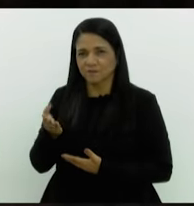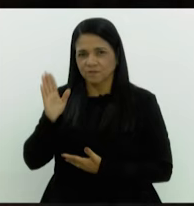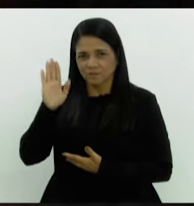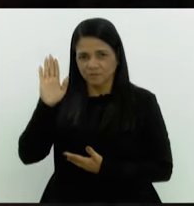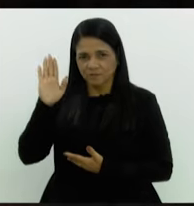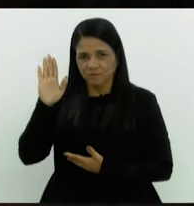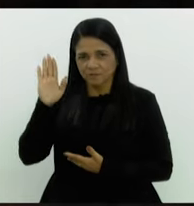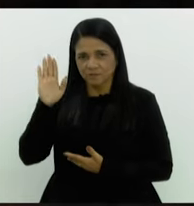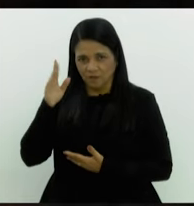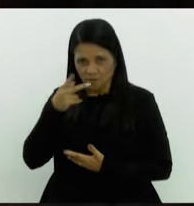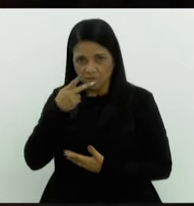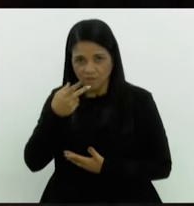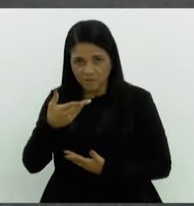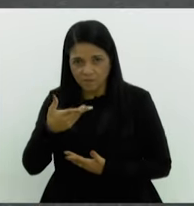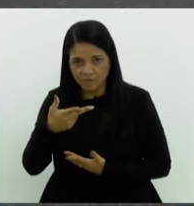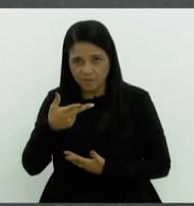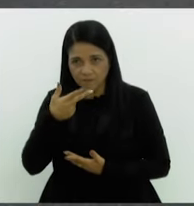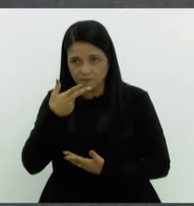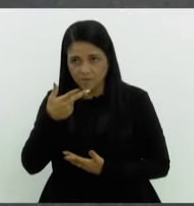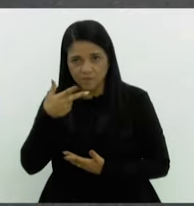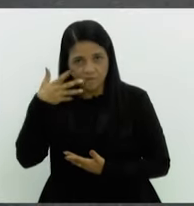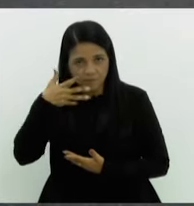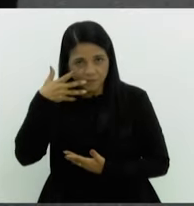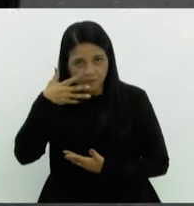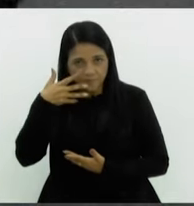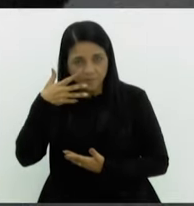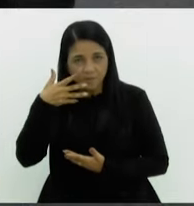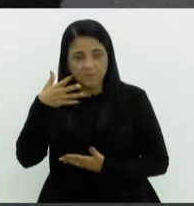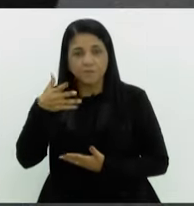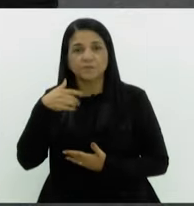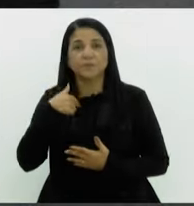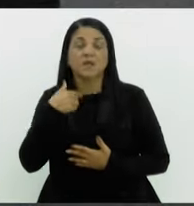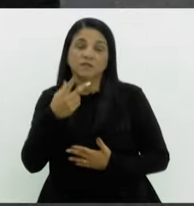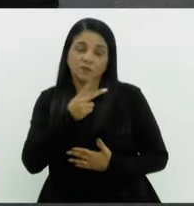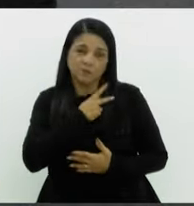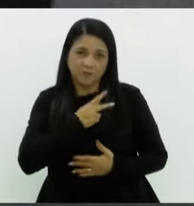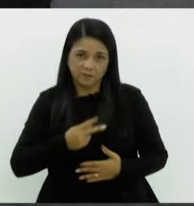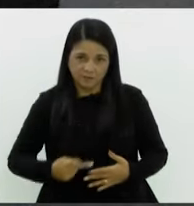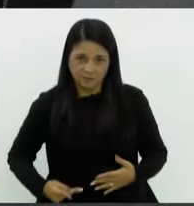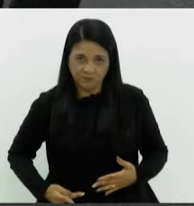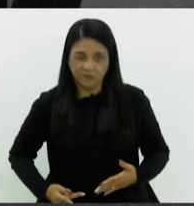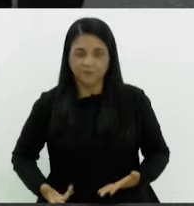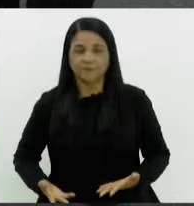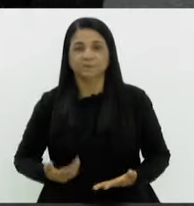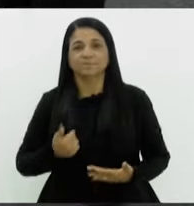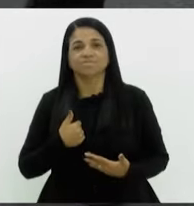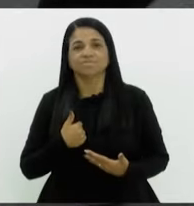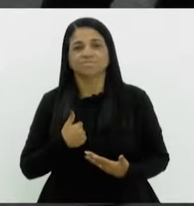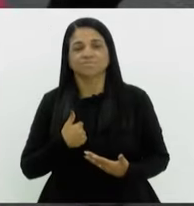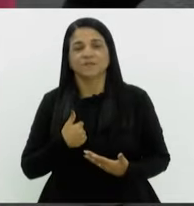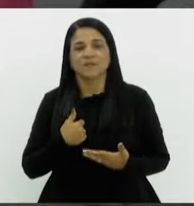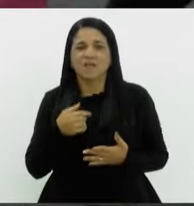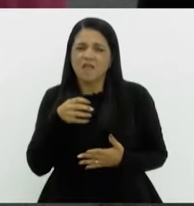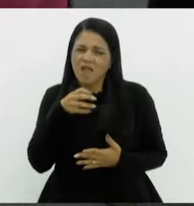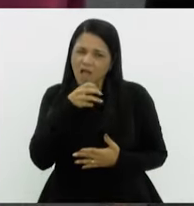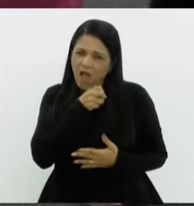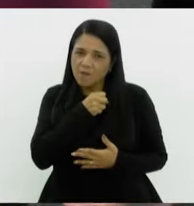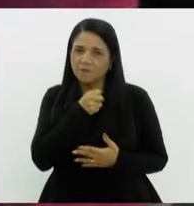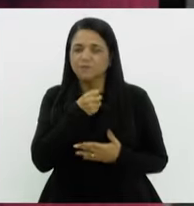uma coisa? Senhor presidente, por gentileza, jogo rápido aqui.